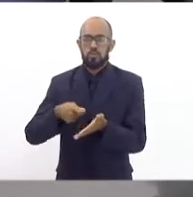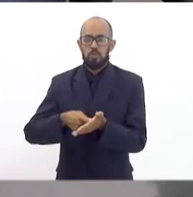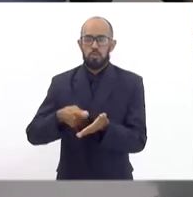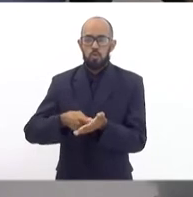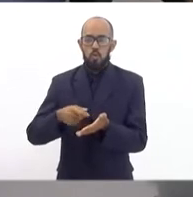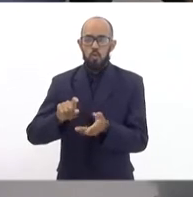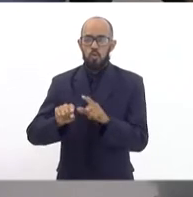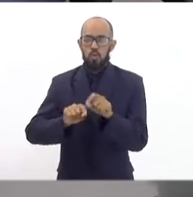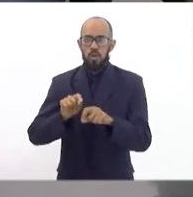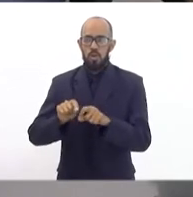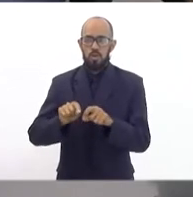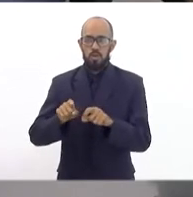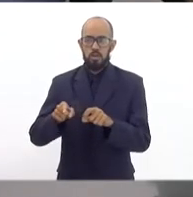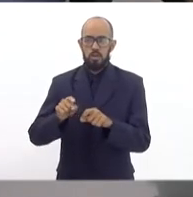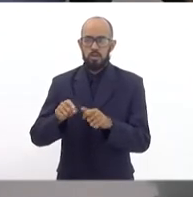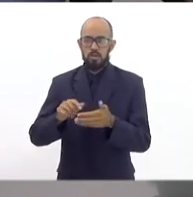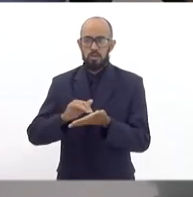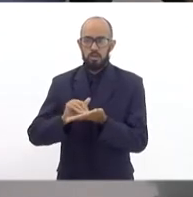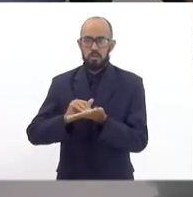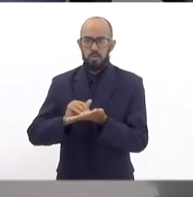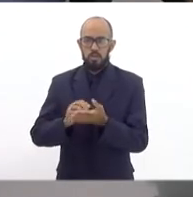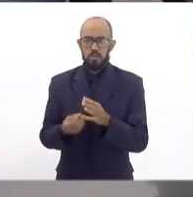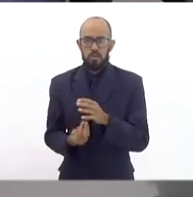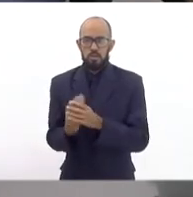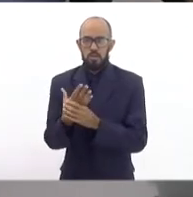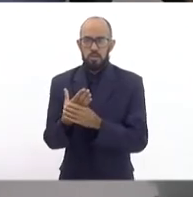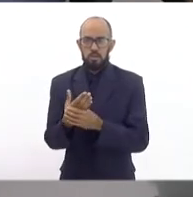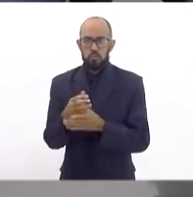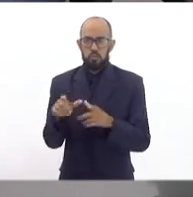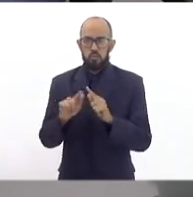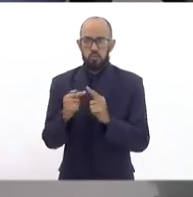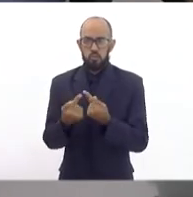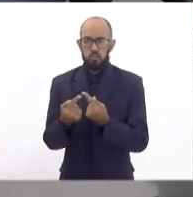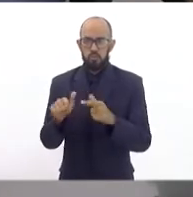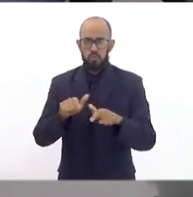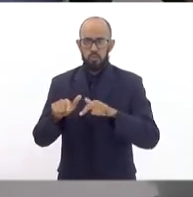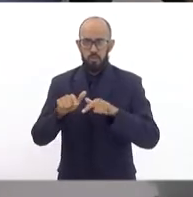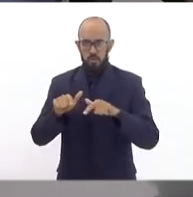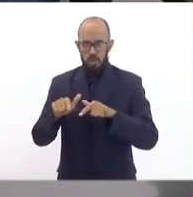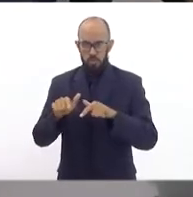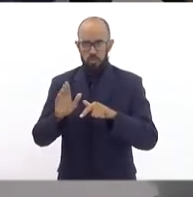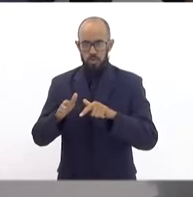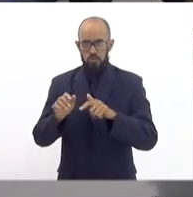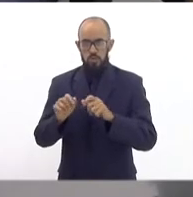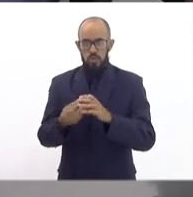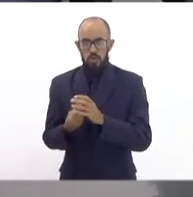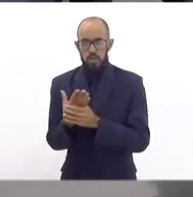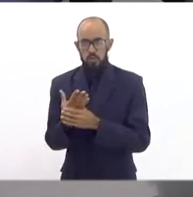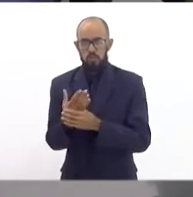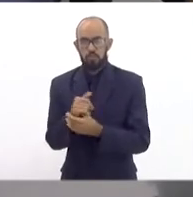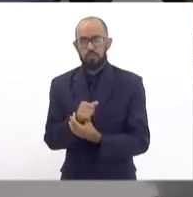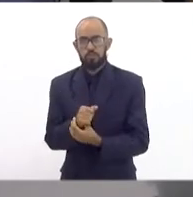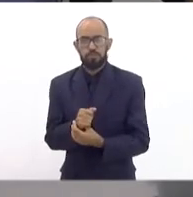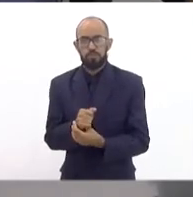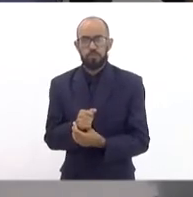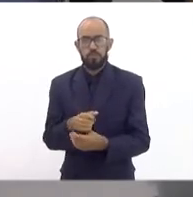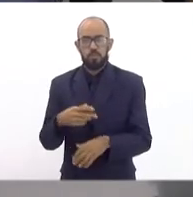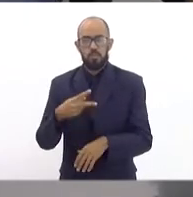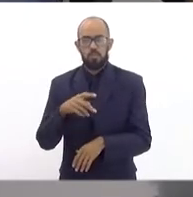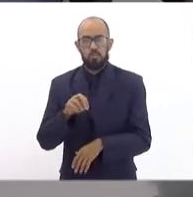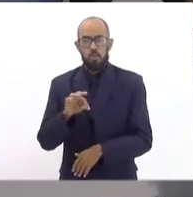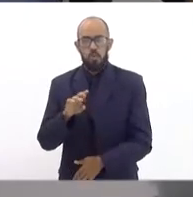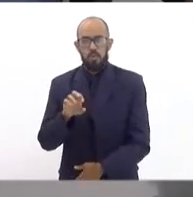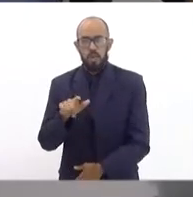Executiva criasse um grupo de trabalho. Esse grupo de trabalho foi criado a partir da portaria 336, de